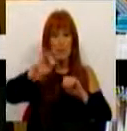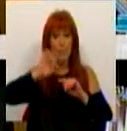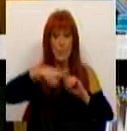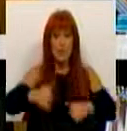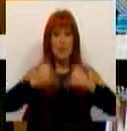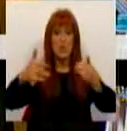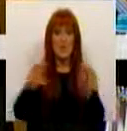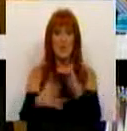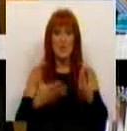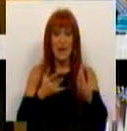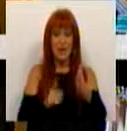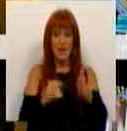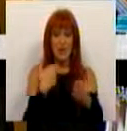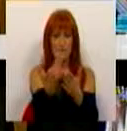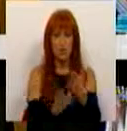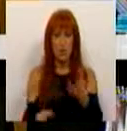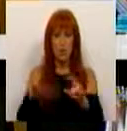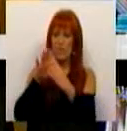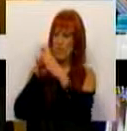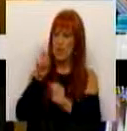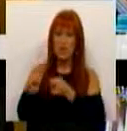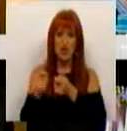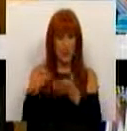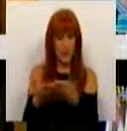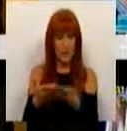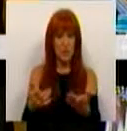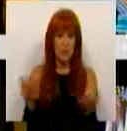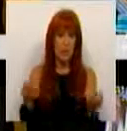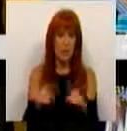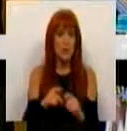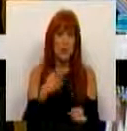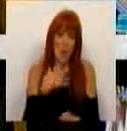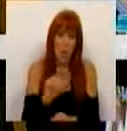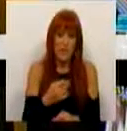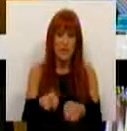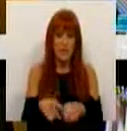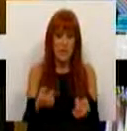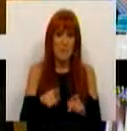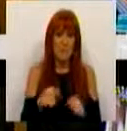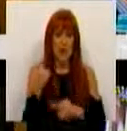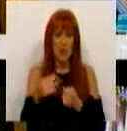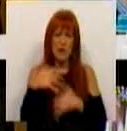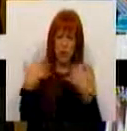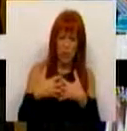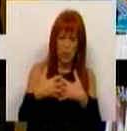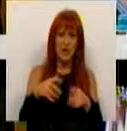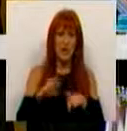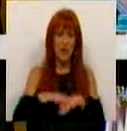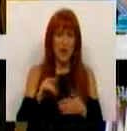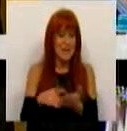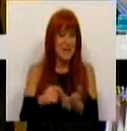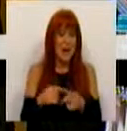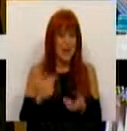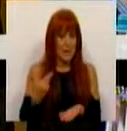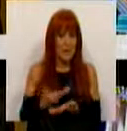fazer aprovar um decreto do qual conste um novo modelo de gestão. E temos, de facto, convicções, sendo também temos algumas dúvidas e por isso esta necessidade